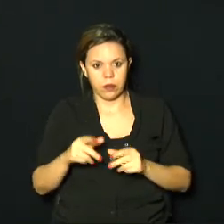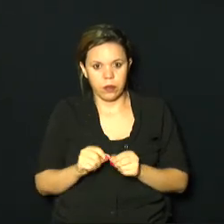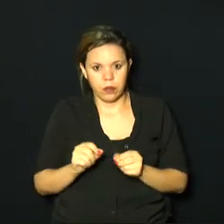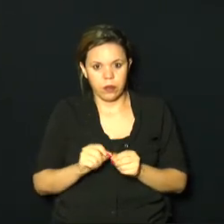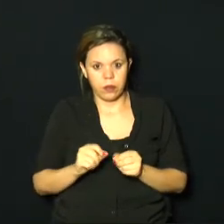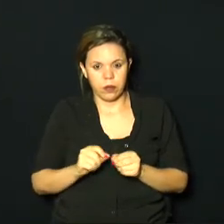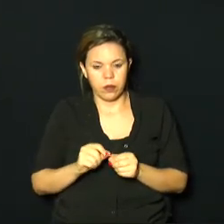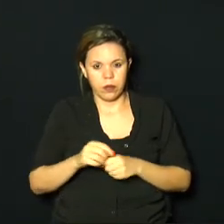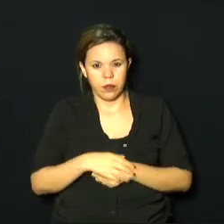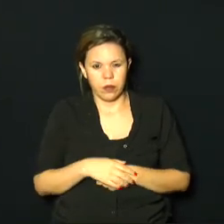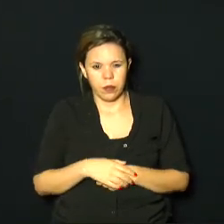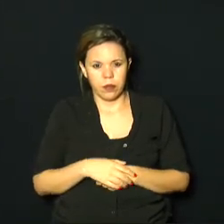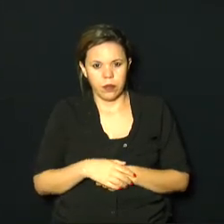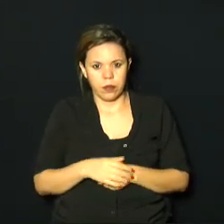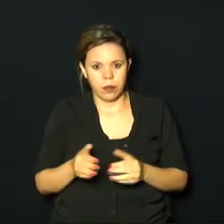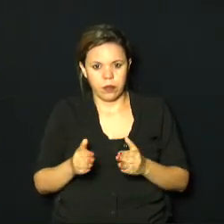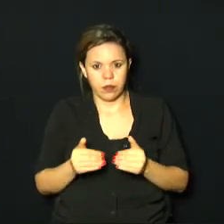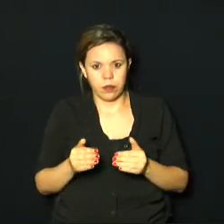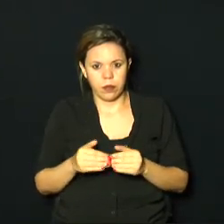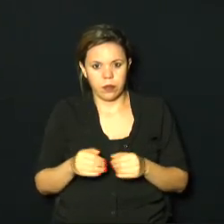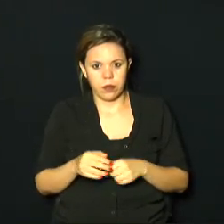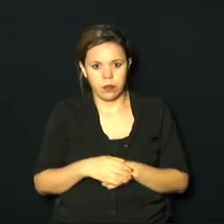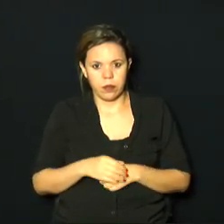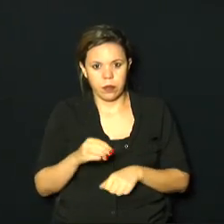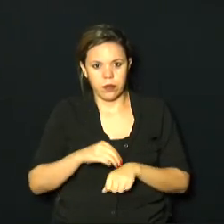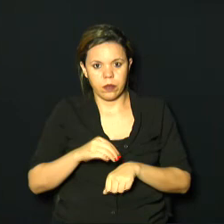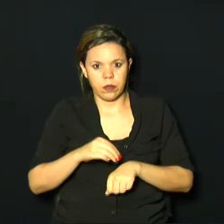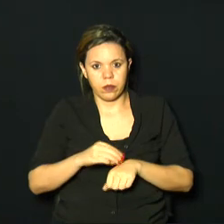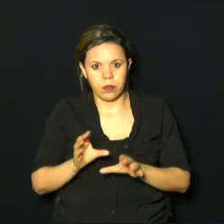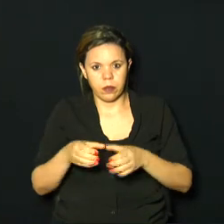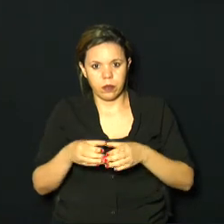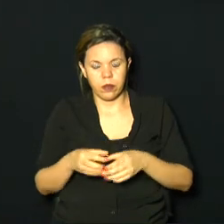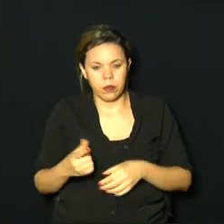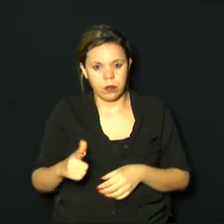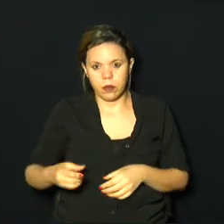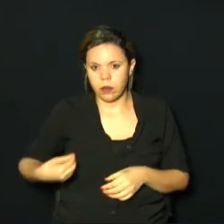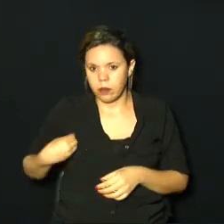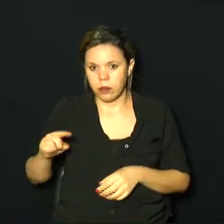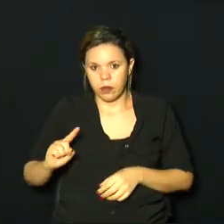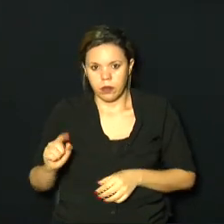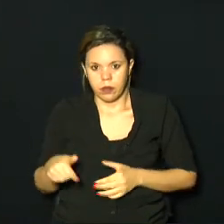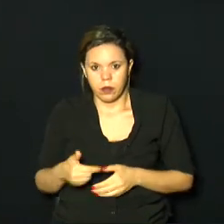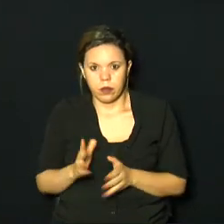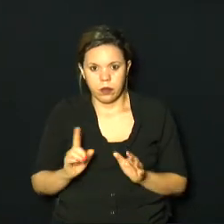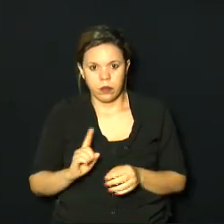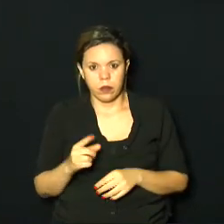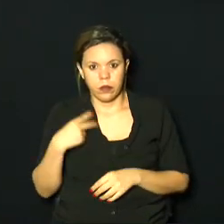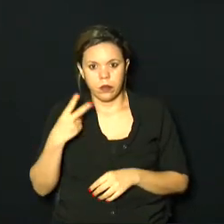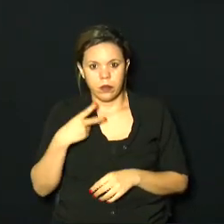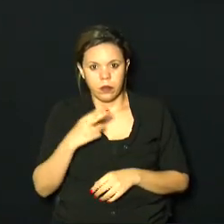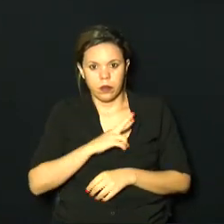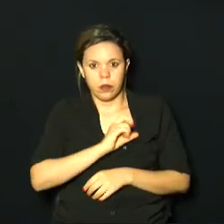feitos, pedir, né, até por ser membro da comissão, apesar de não estar presente aqui hoje, que o vereador